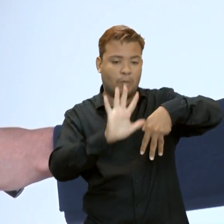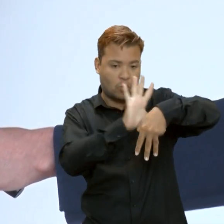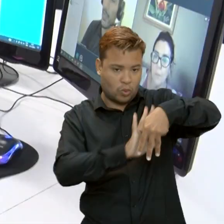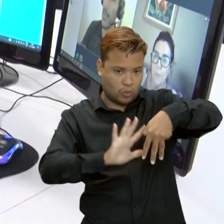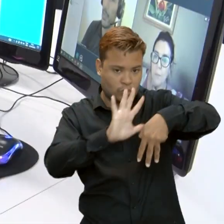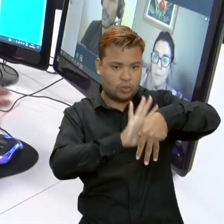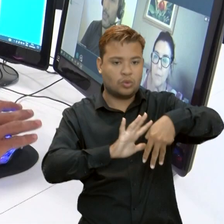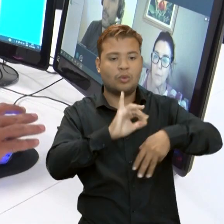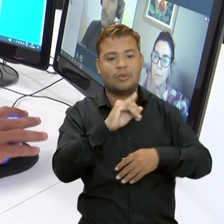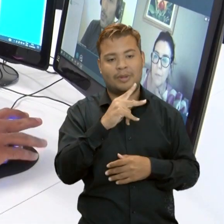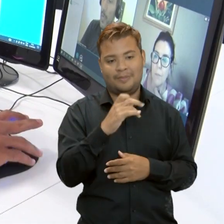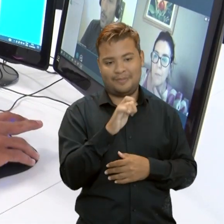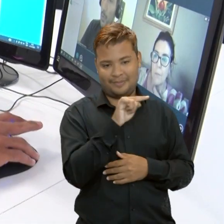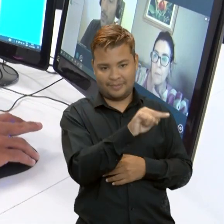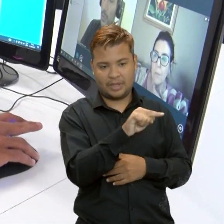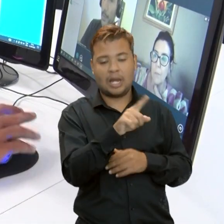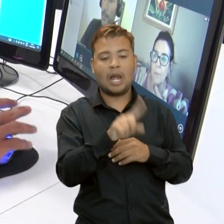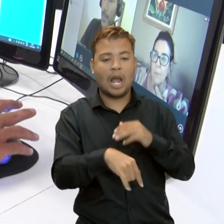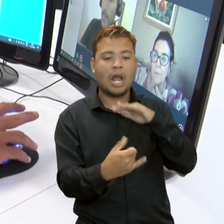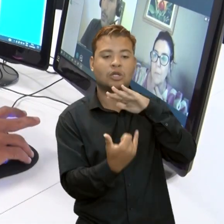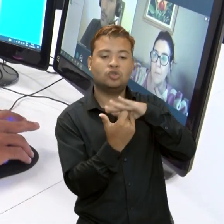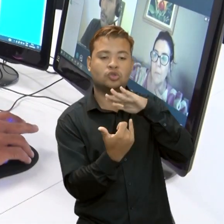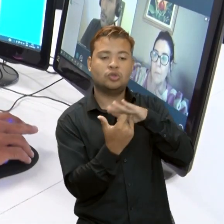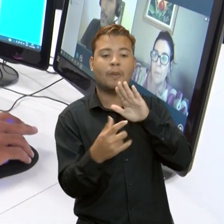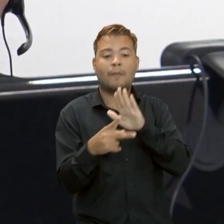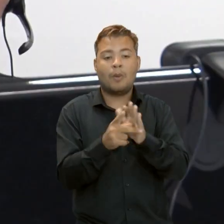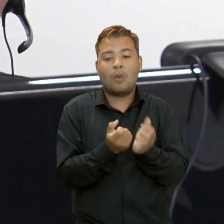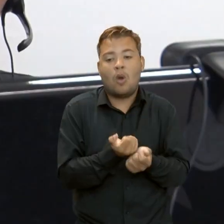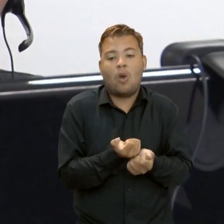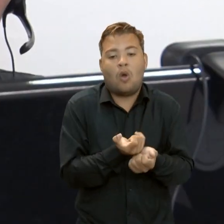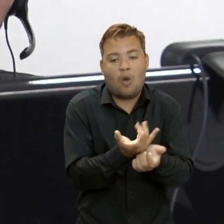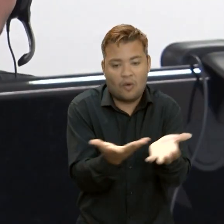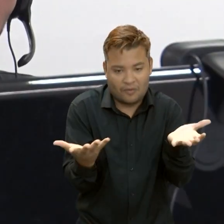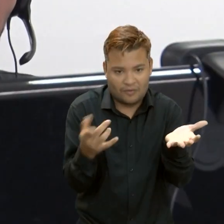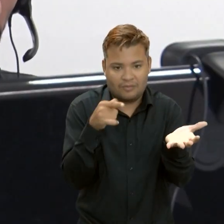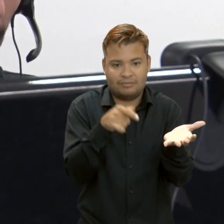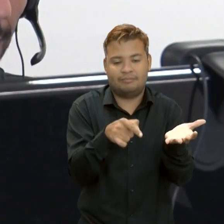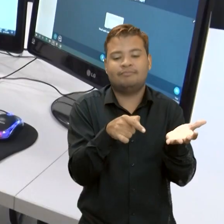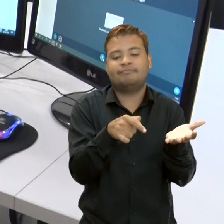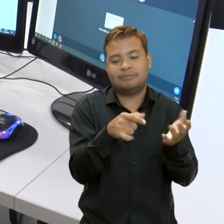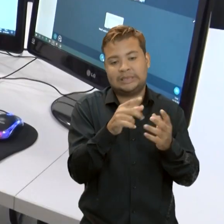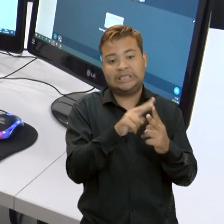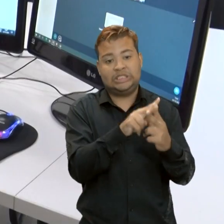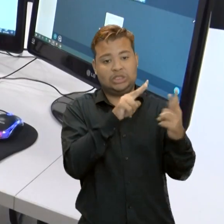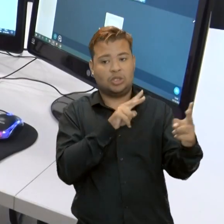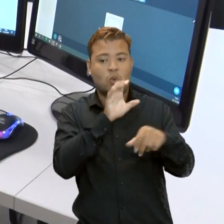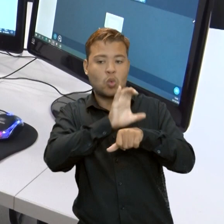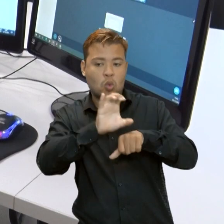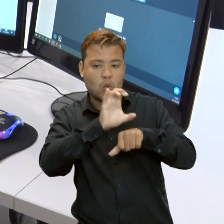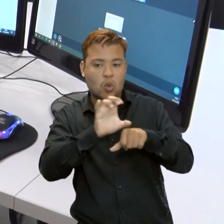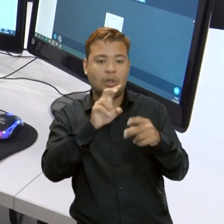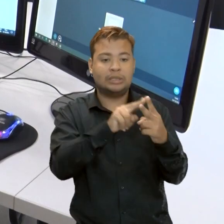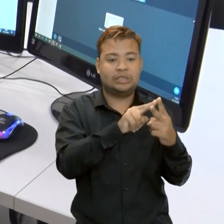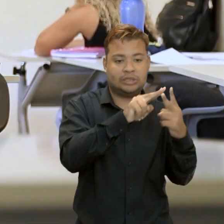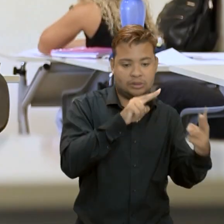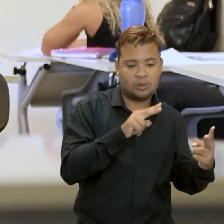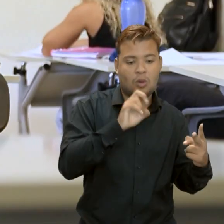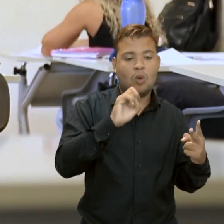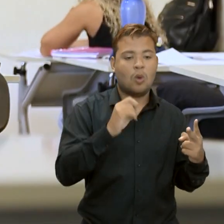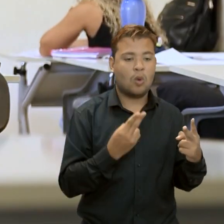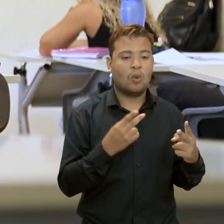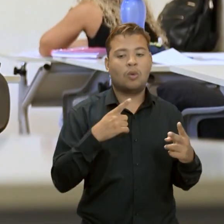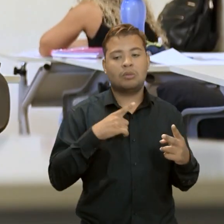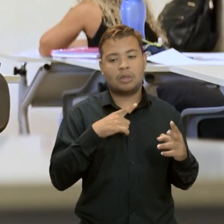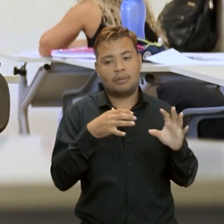plataforma institucional para oferta de atividades na modalidade à distância seja de cursos a distância ou sejam de atividades vinculadas a